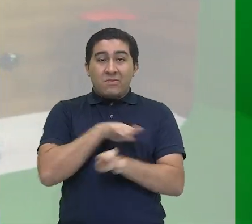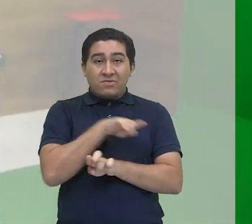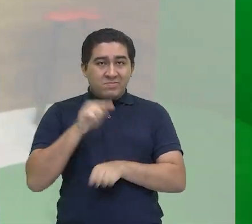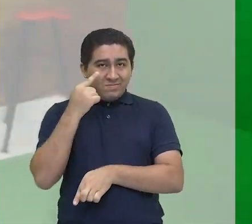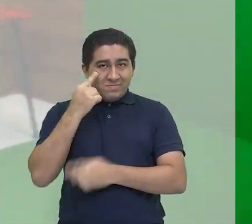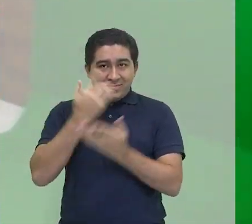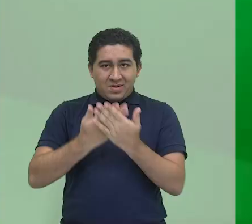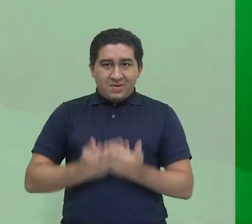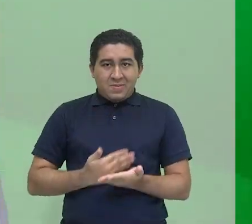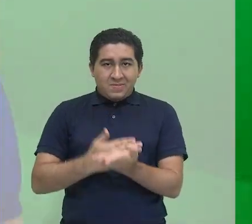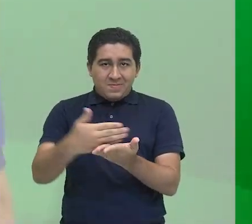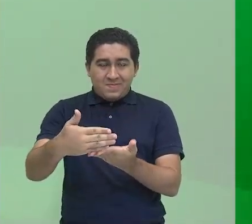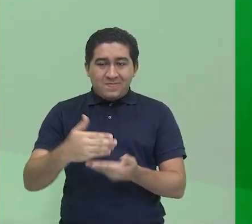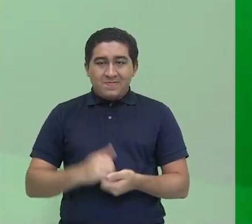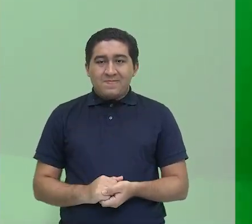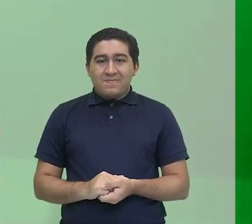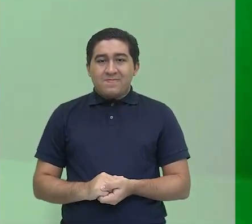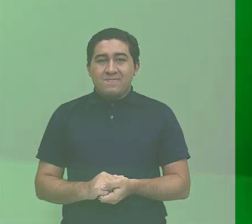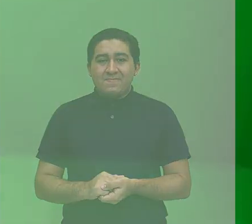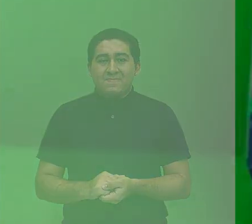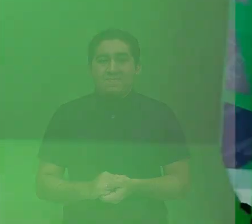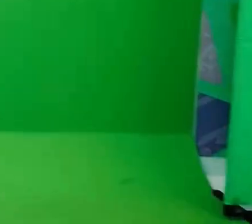vocês.